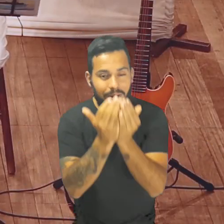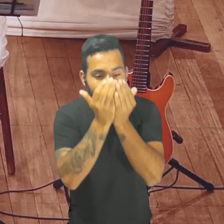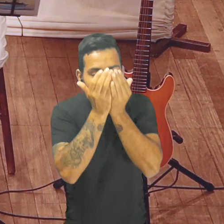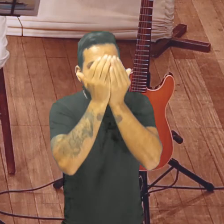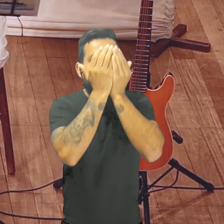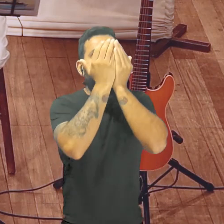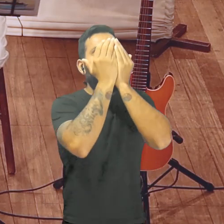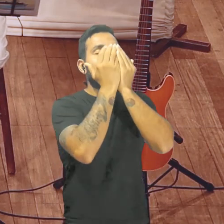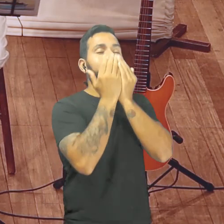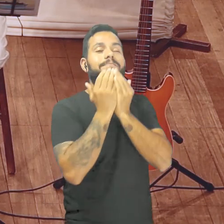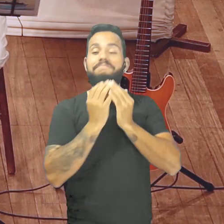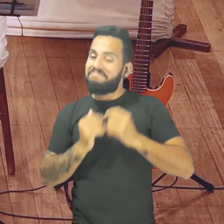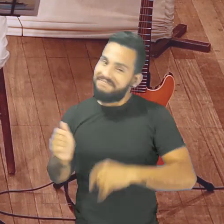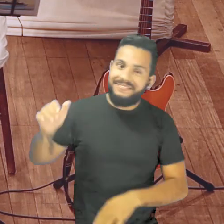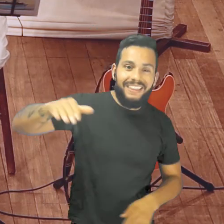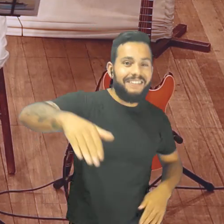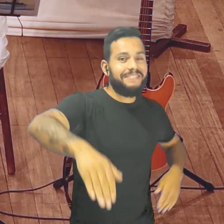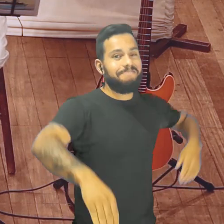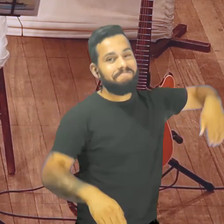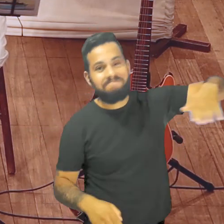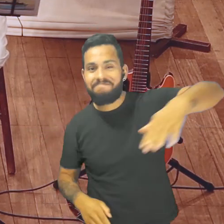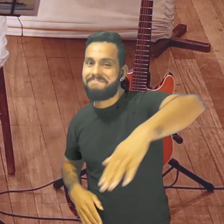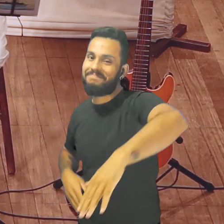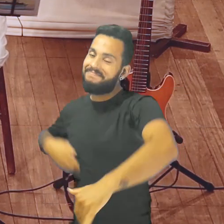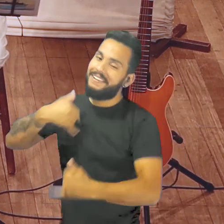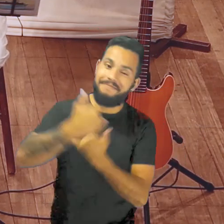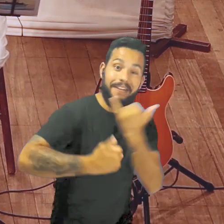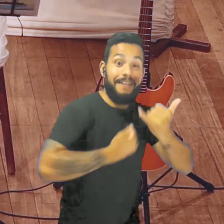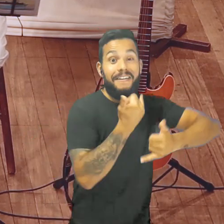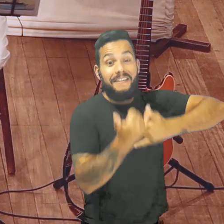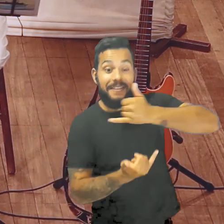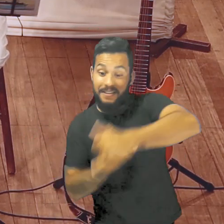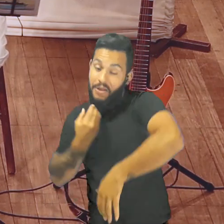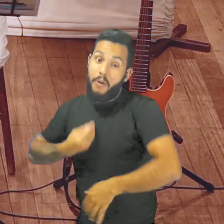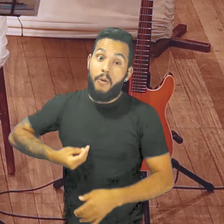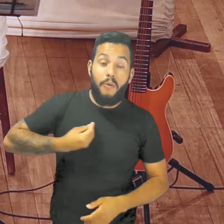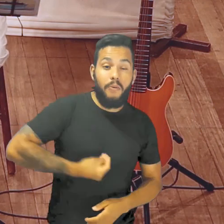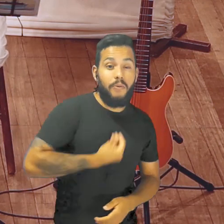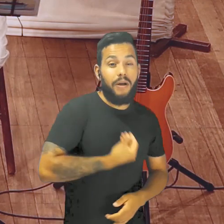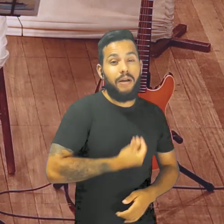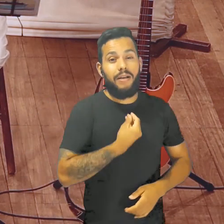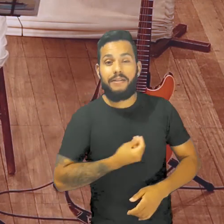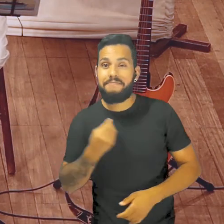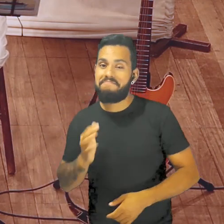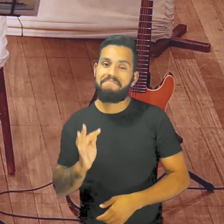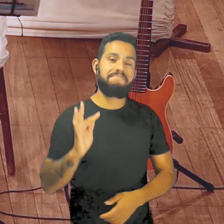poder nadar, pra poder brincar, pra poder viver, pra ter